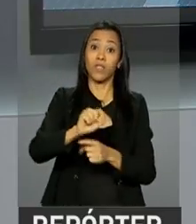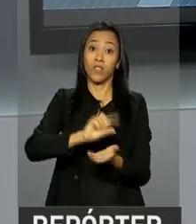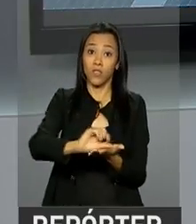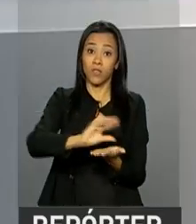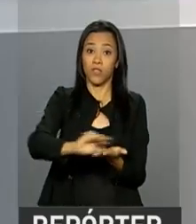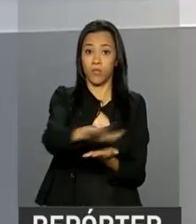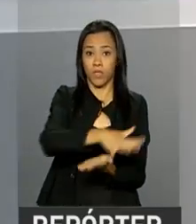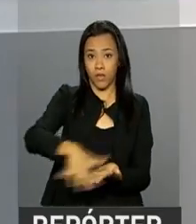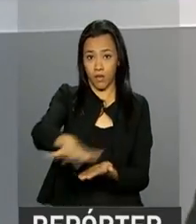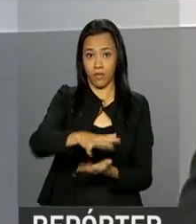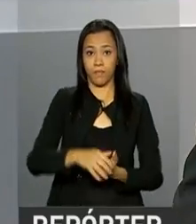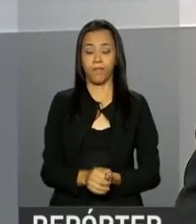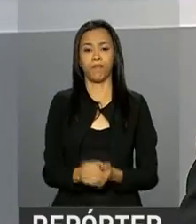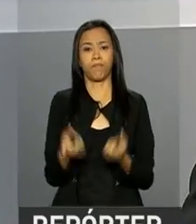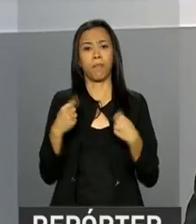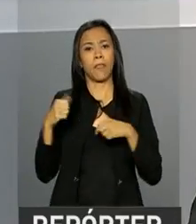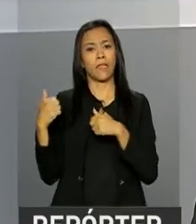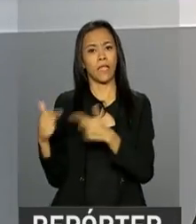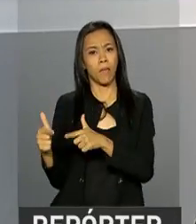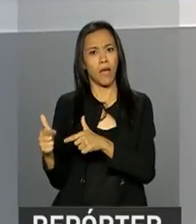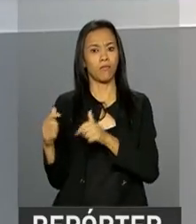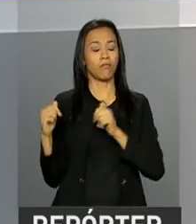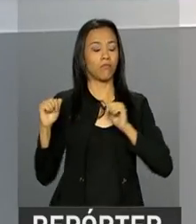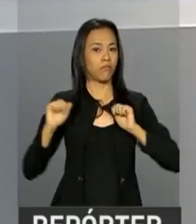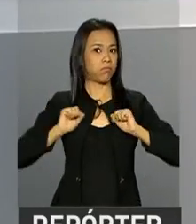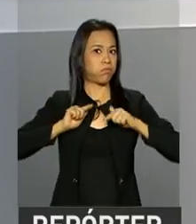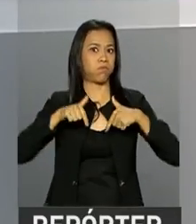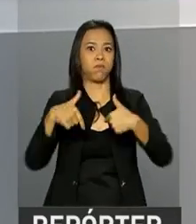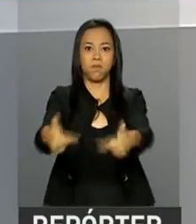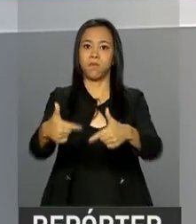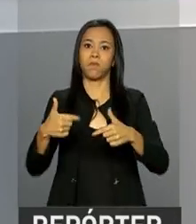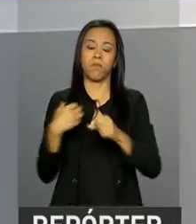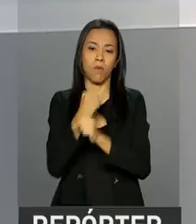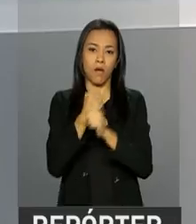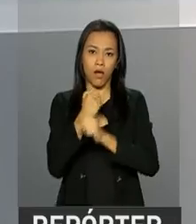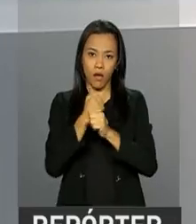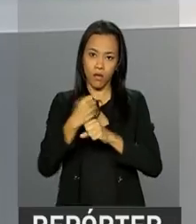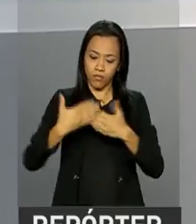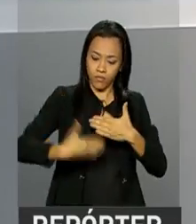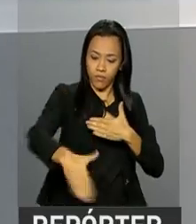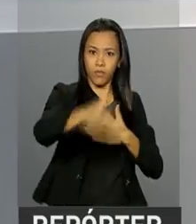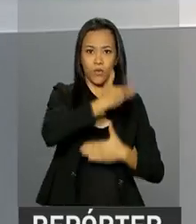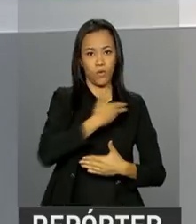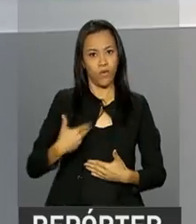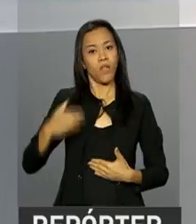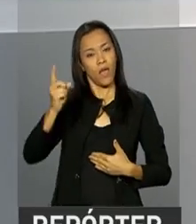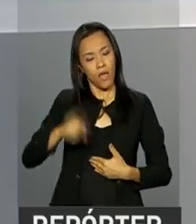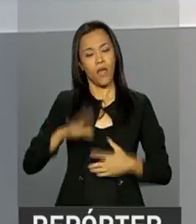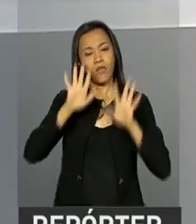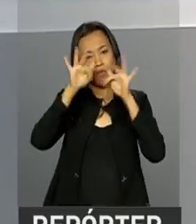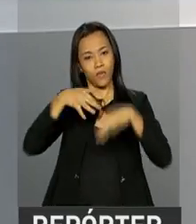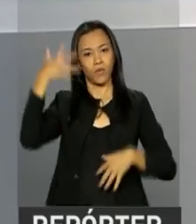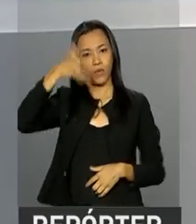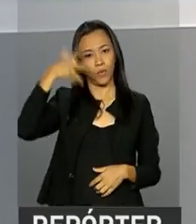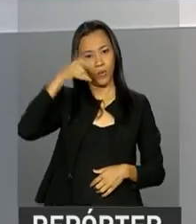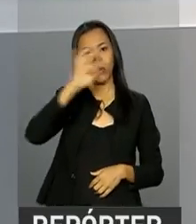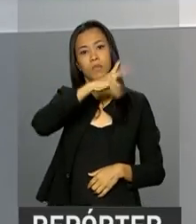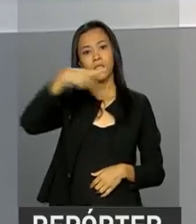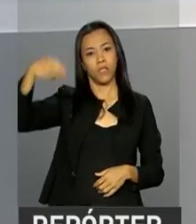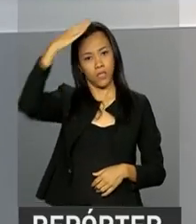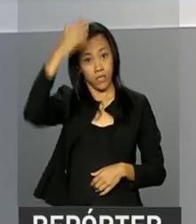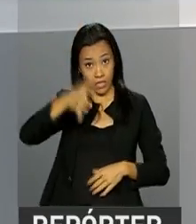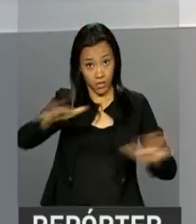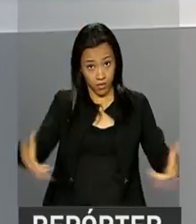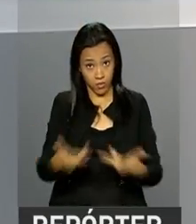setor trabalho muito trabalho nos próximos anos de governo essa foi a mensagem final do presidente michel temer essa